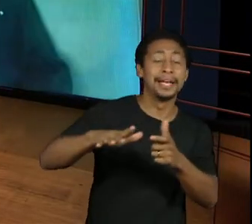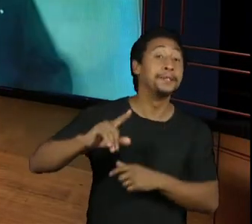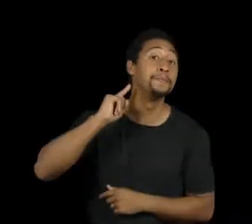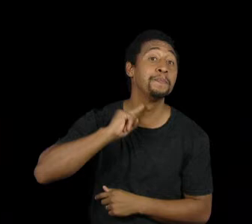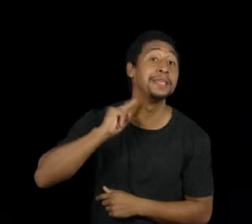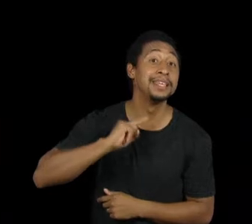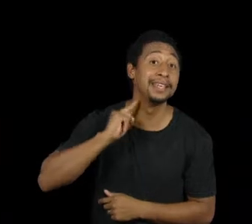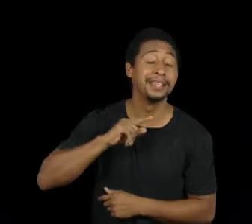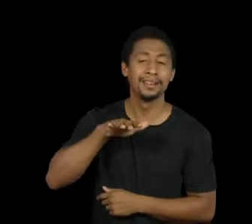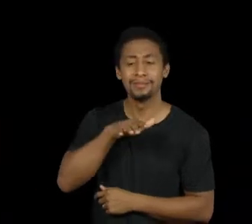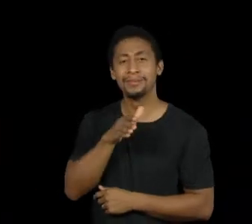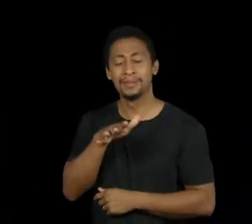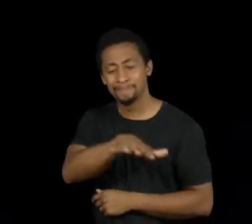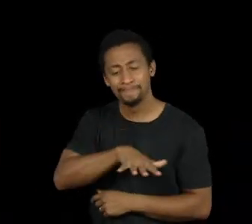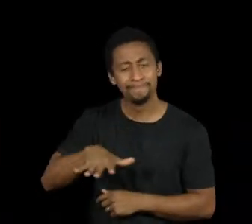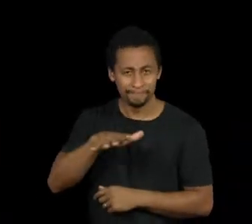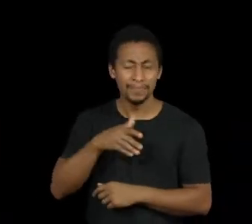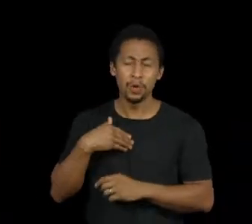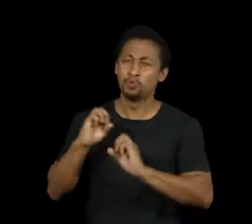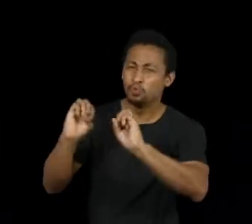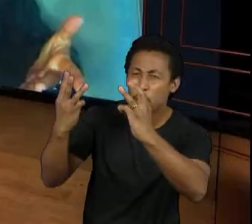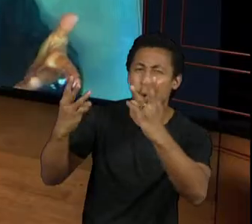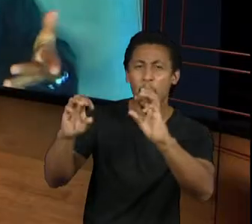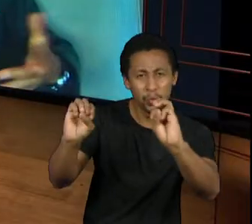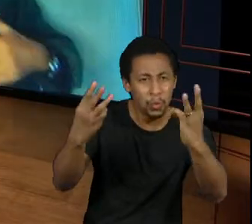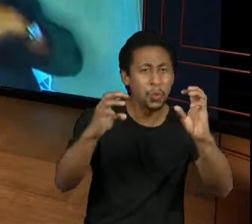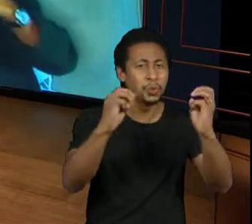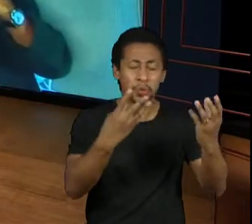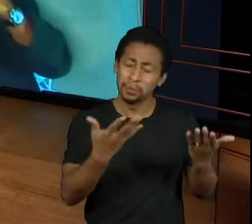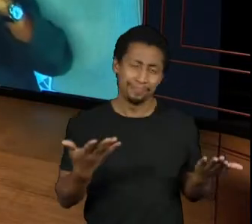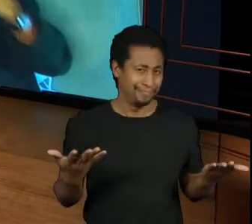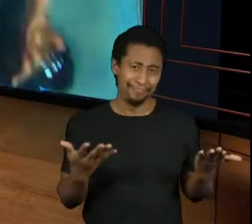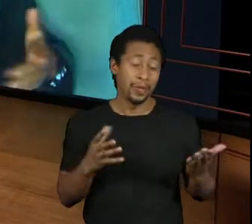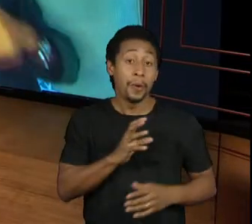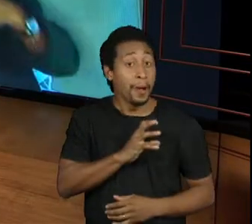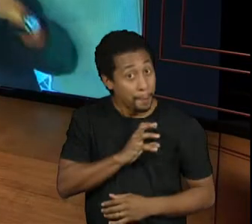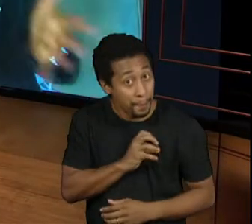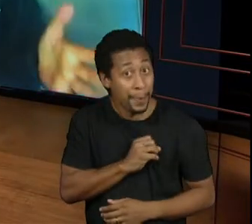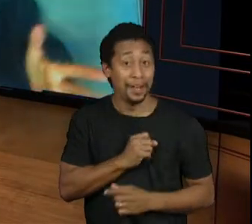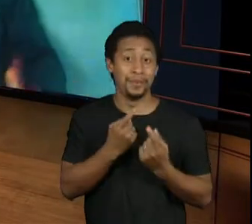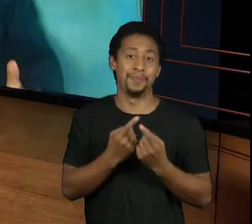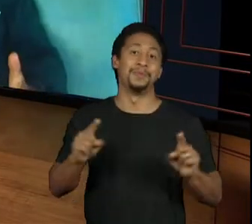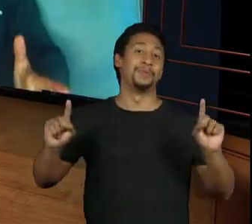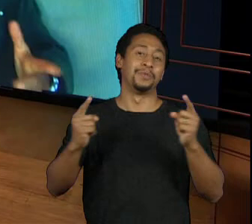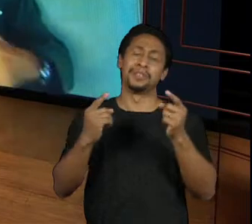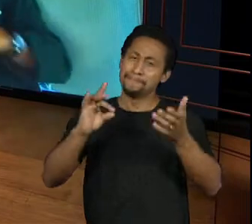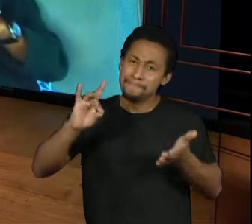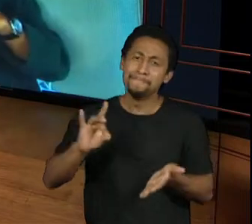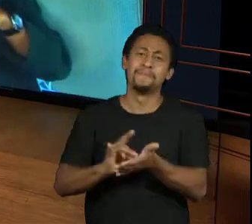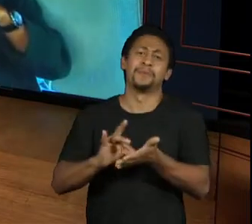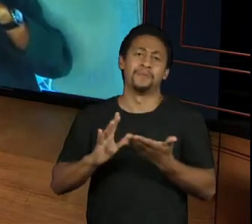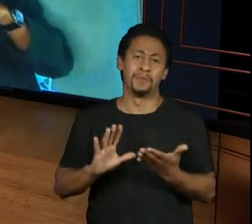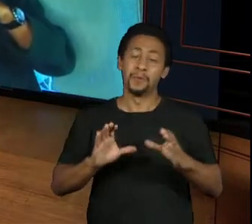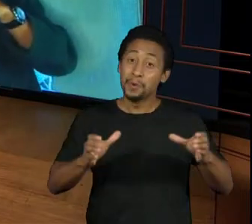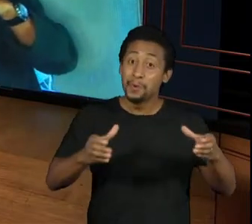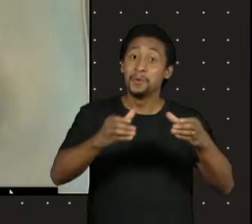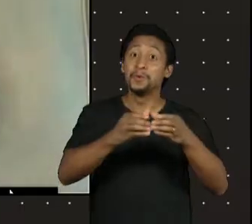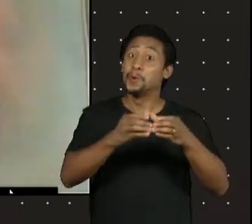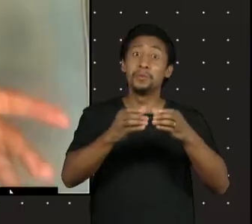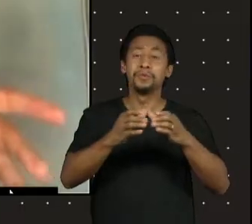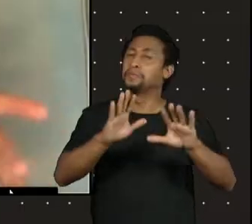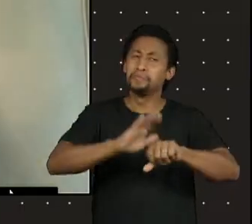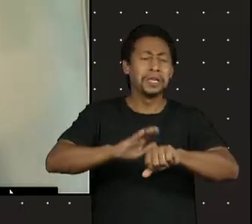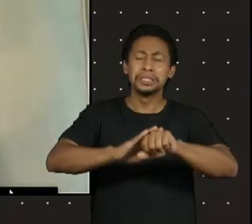Né? Enfim, era uma coisa de amor à música, já declarado, explícito, e que a gente fazia